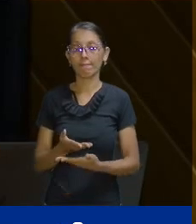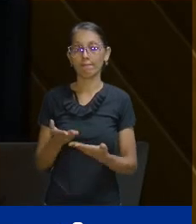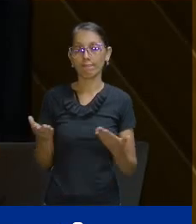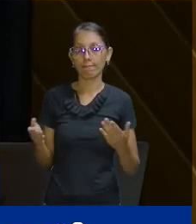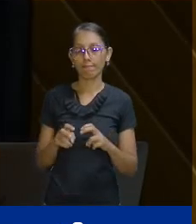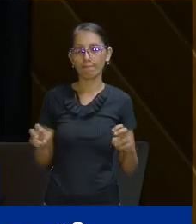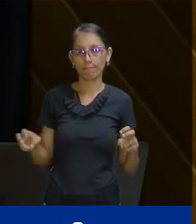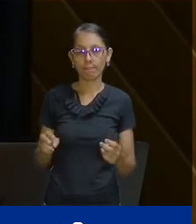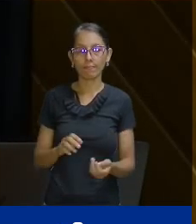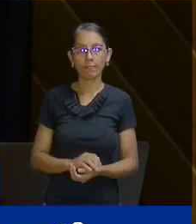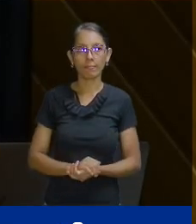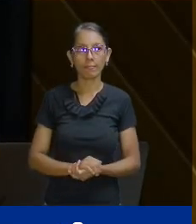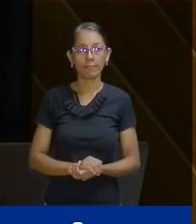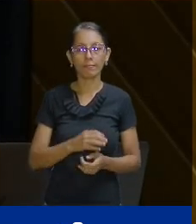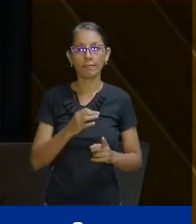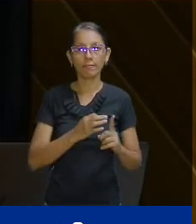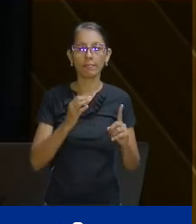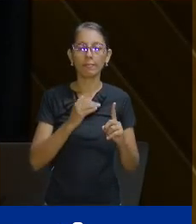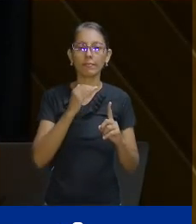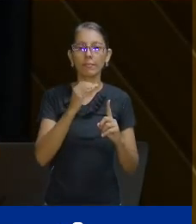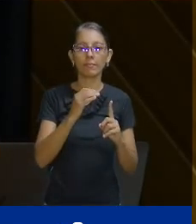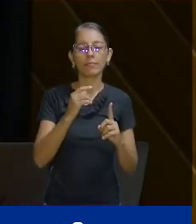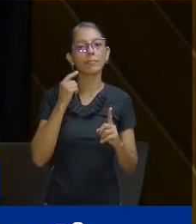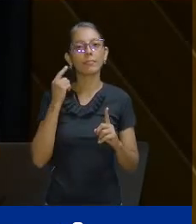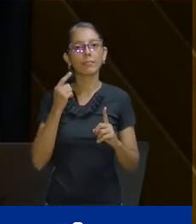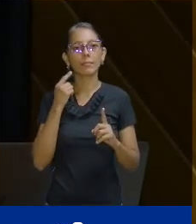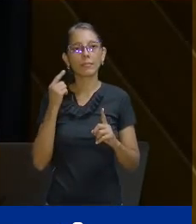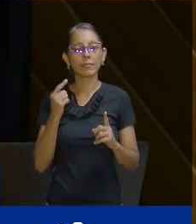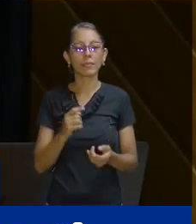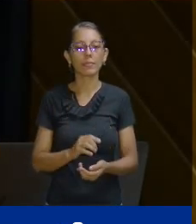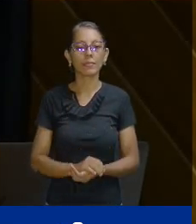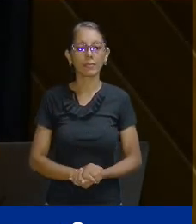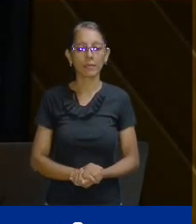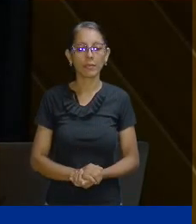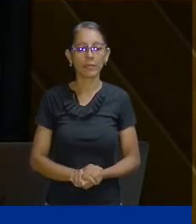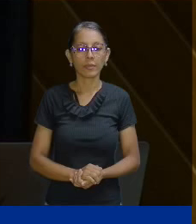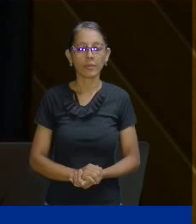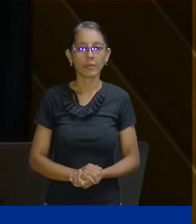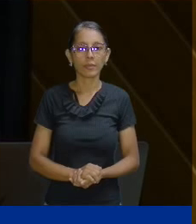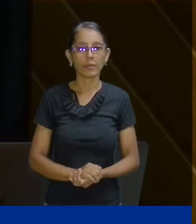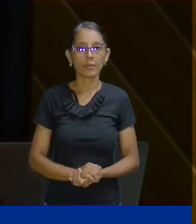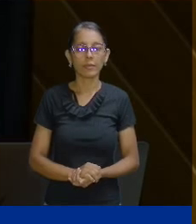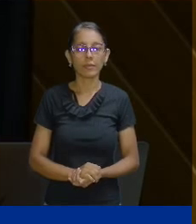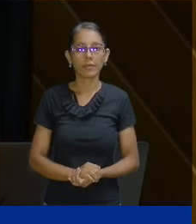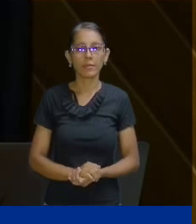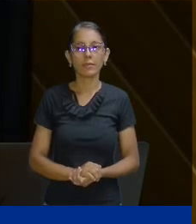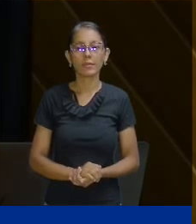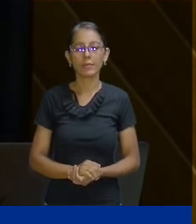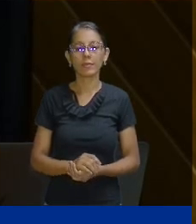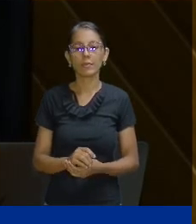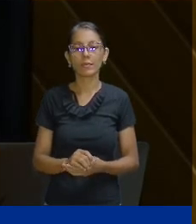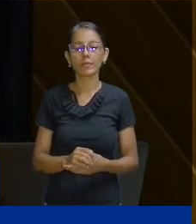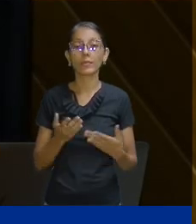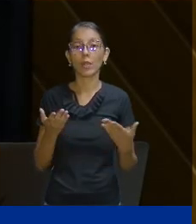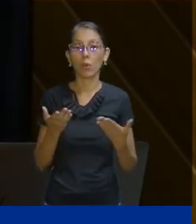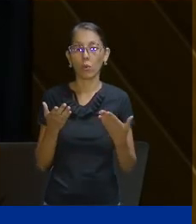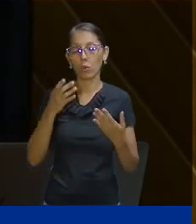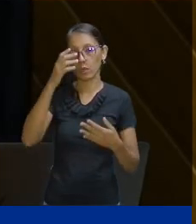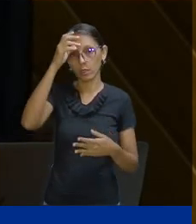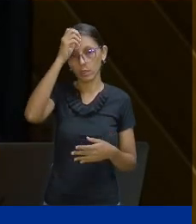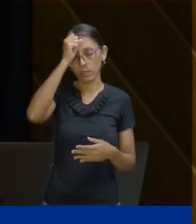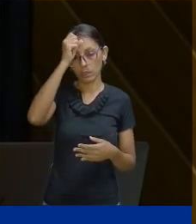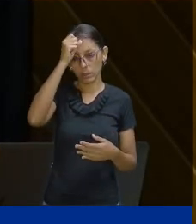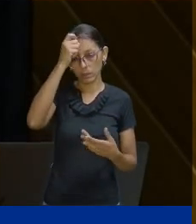Souza, procuradora, advogada, ele é negro de pele clara, tem com quem eu até preso atendi para trás, hoje ainda, com disposição escura e traz toca